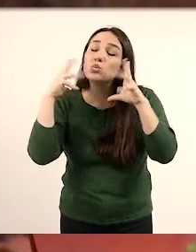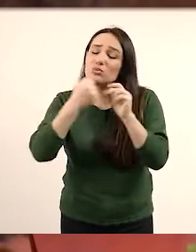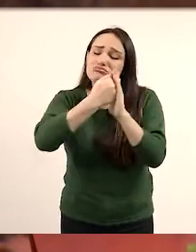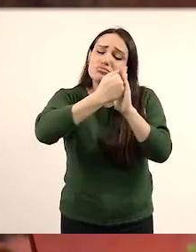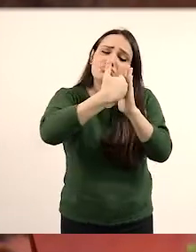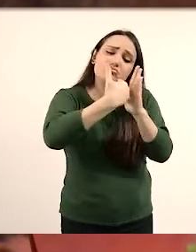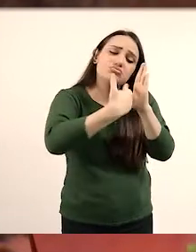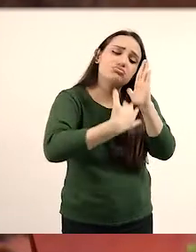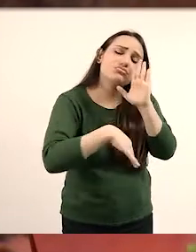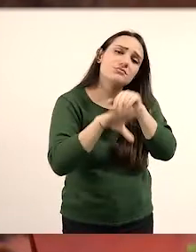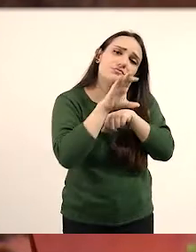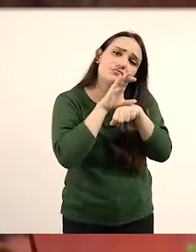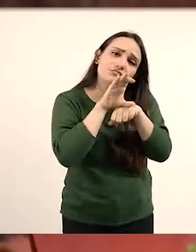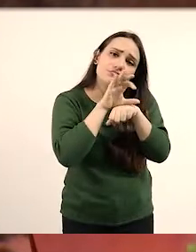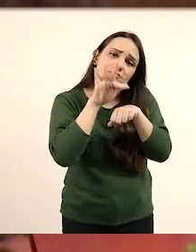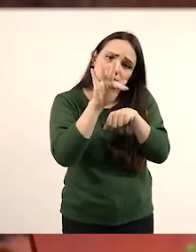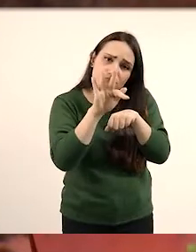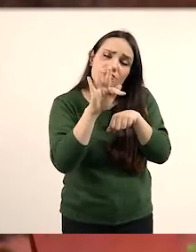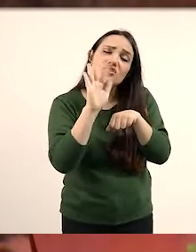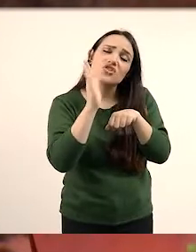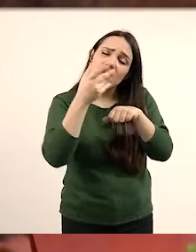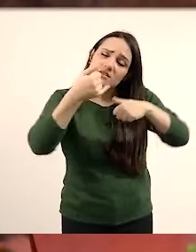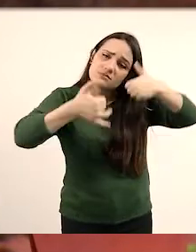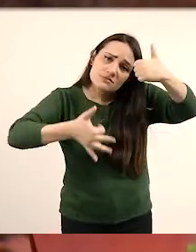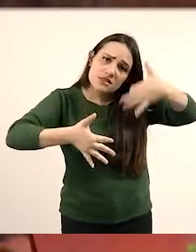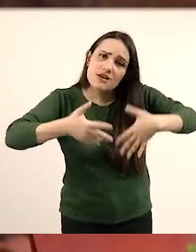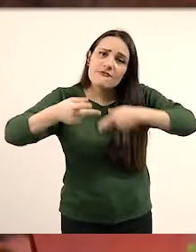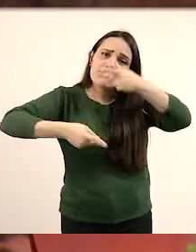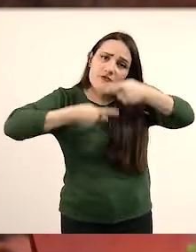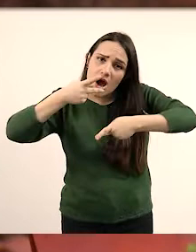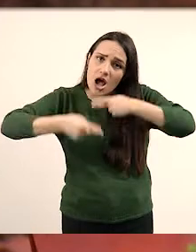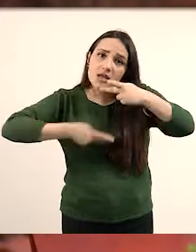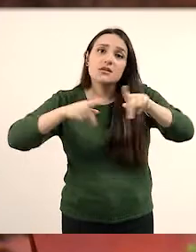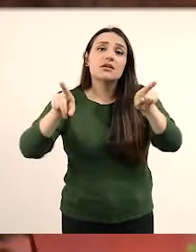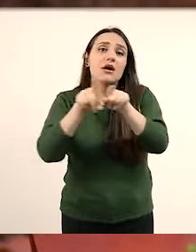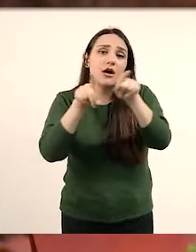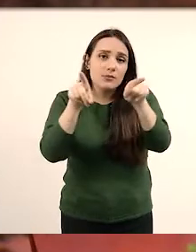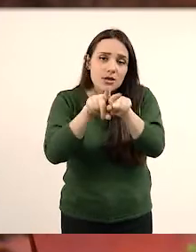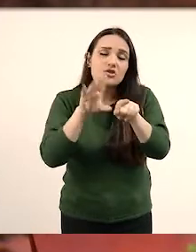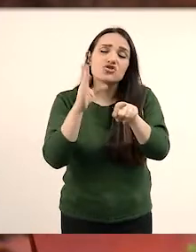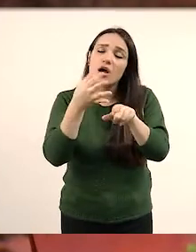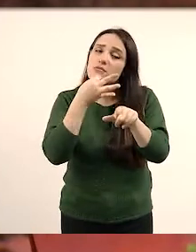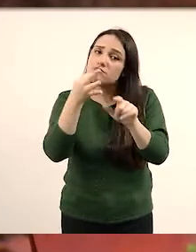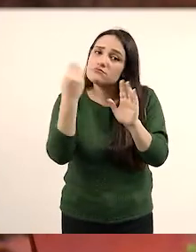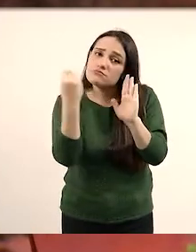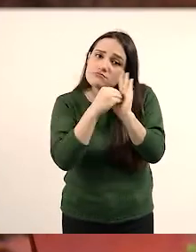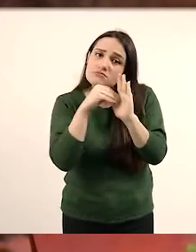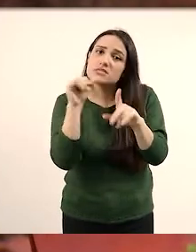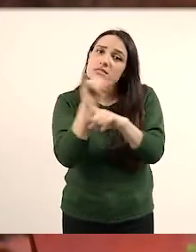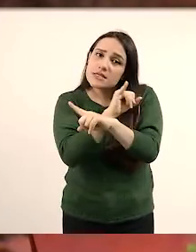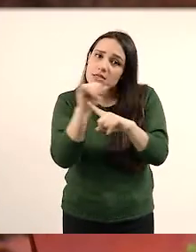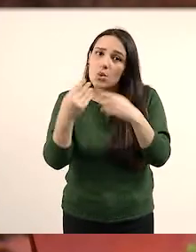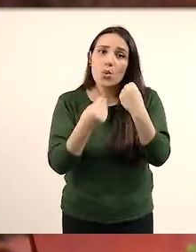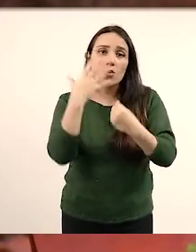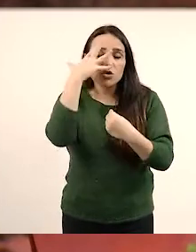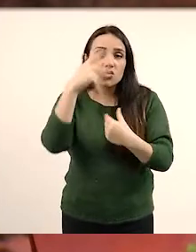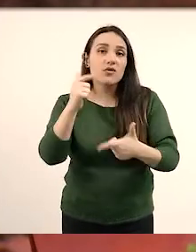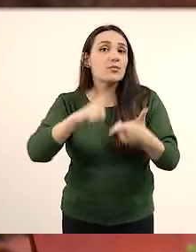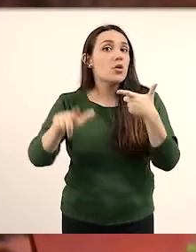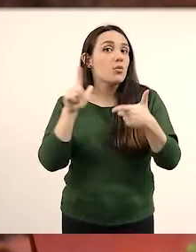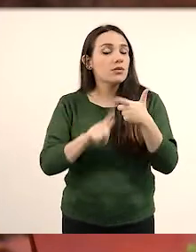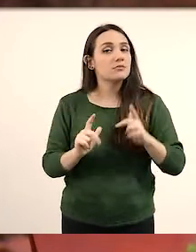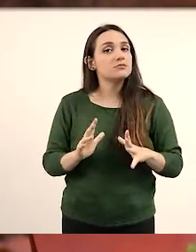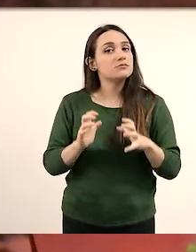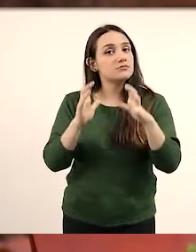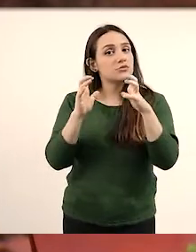E a própria Constituição cria o mecanismo para solucionar eventuais atritos que possam ocorrer do exercício dessas competências